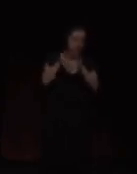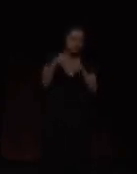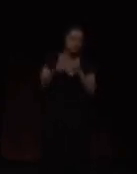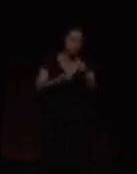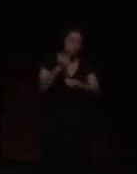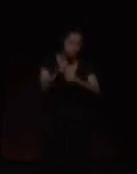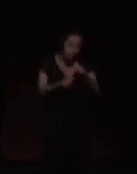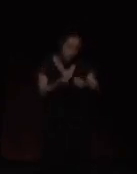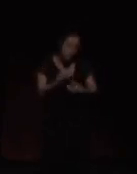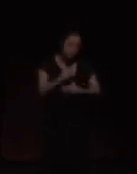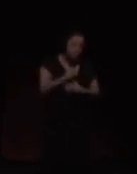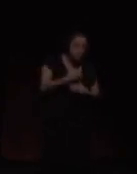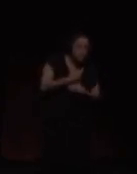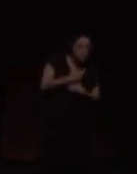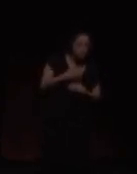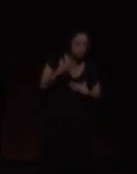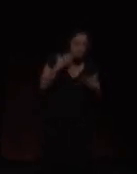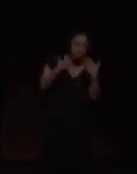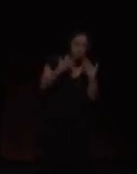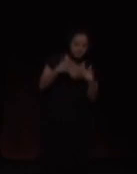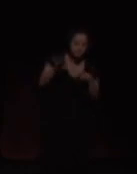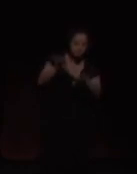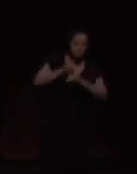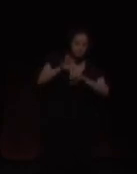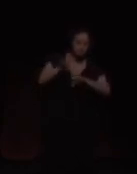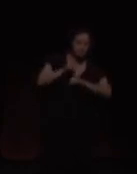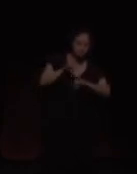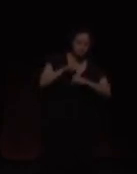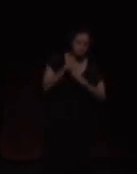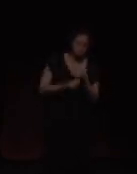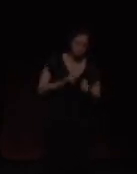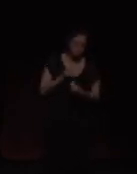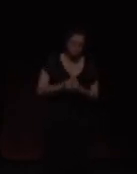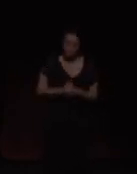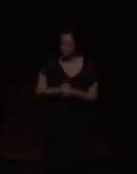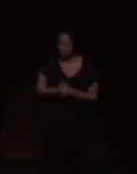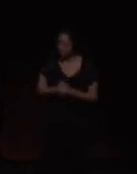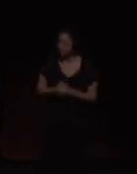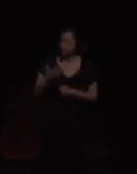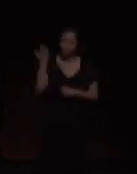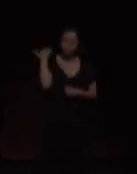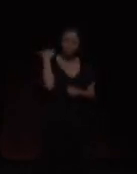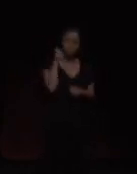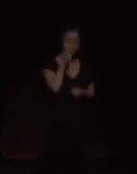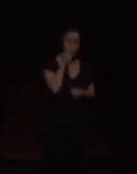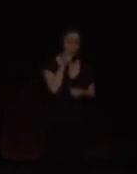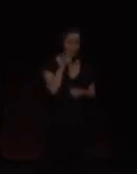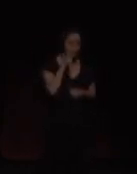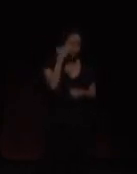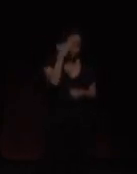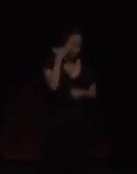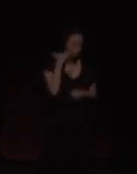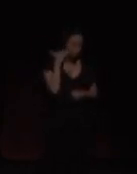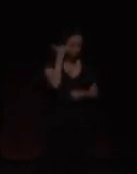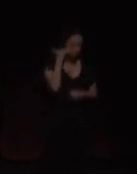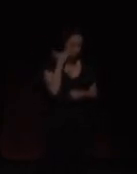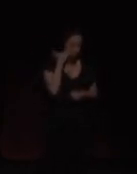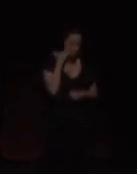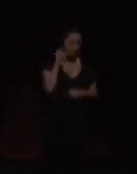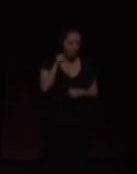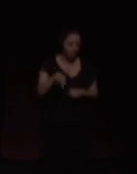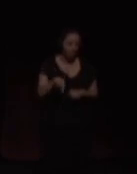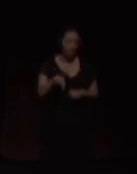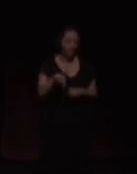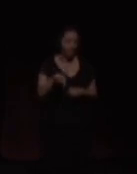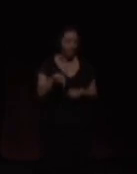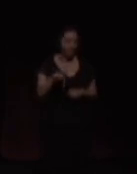forma de falar as palavras. Eu tinha há pouco uma menina coreana no espantalho. E depois de uma